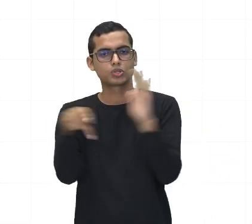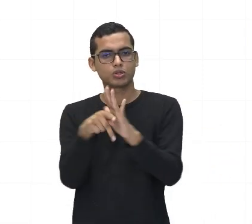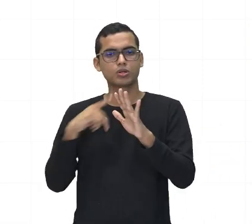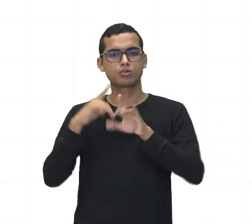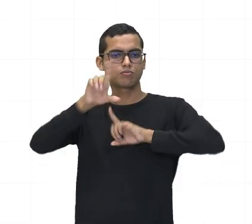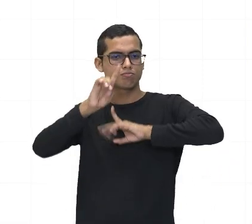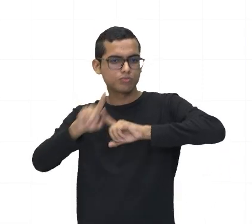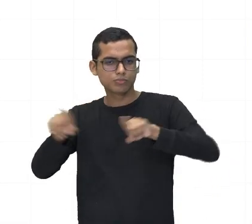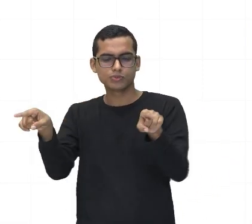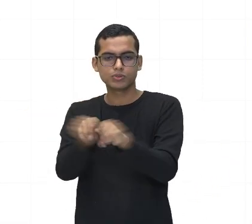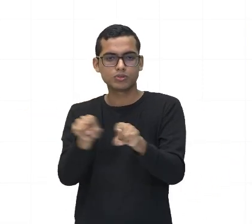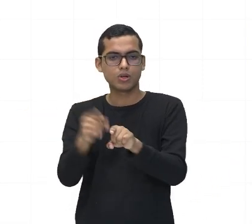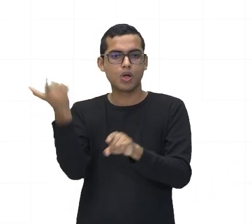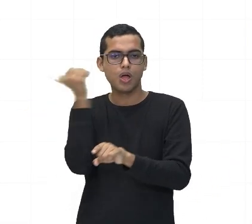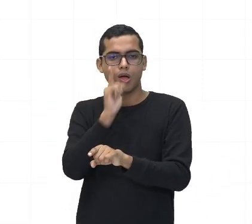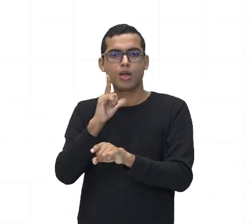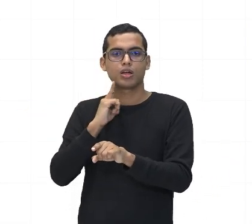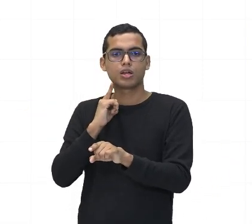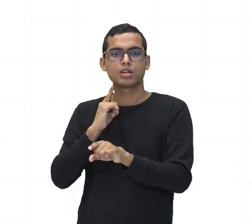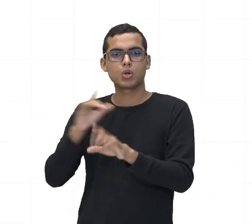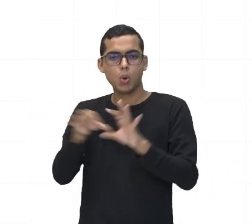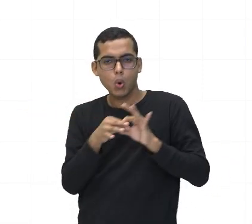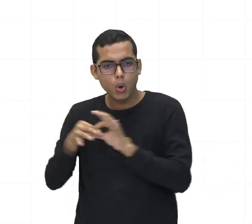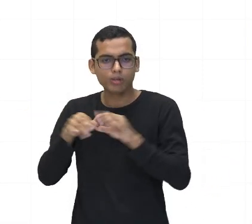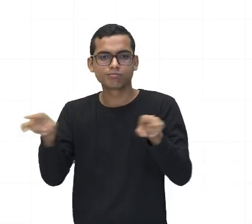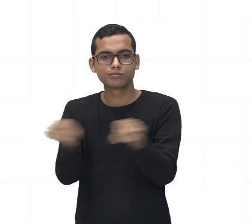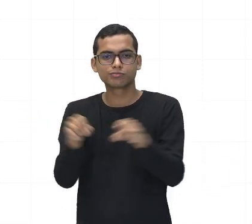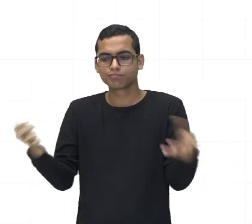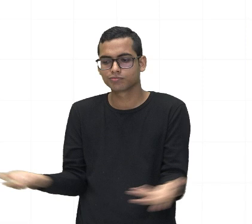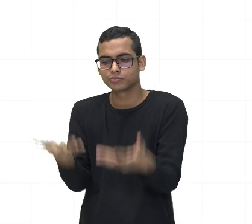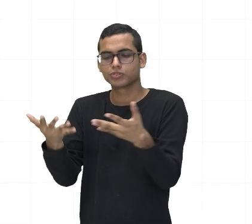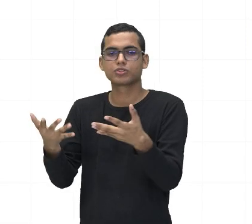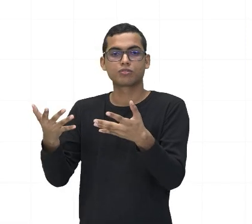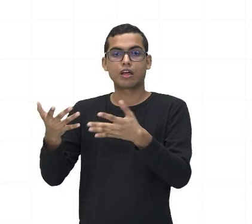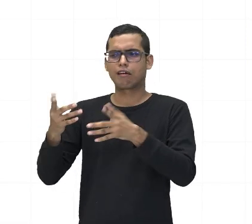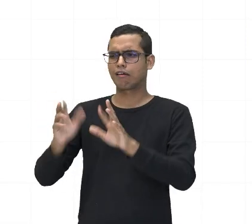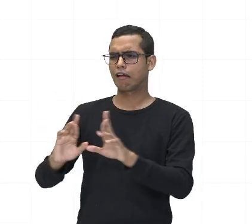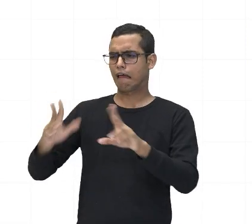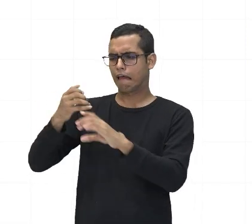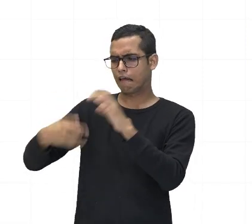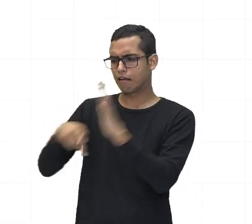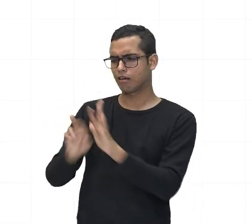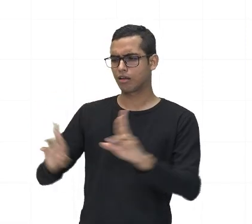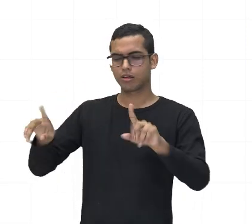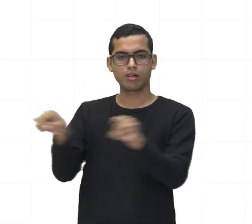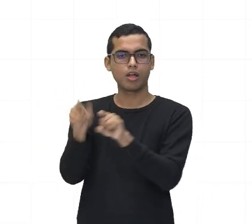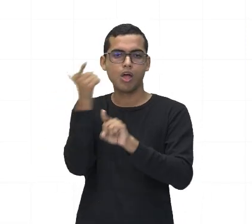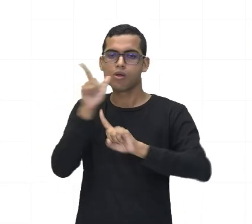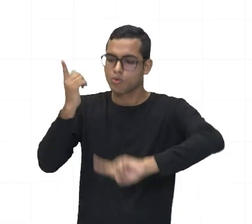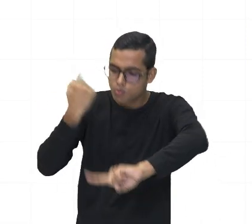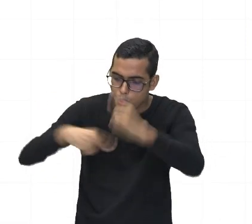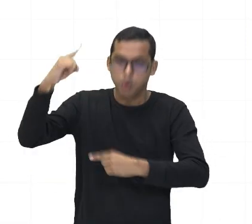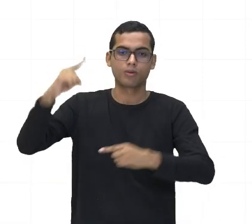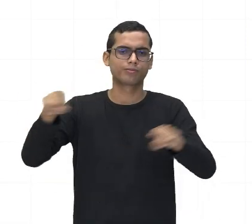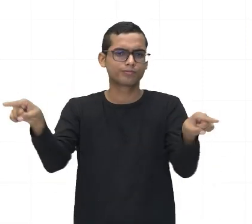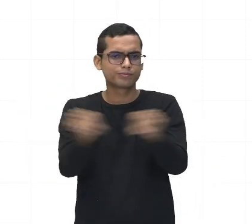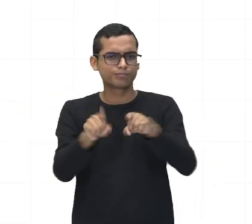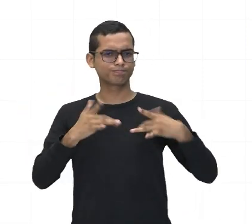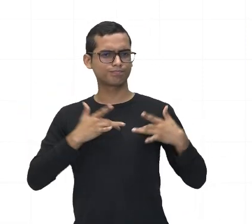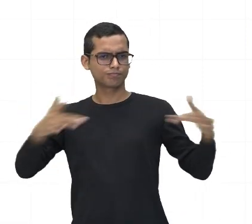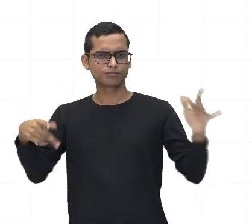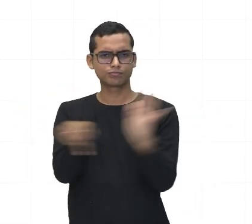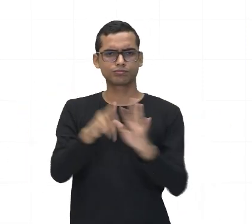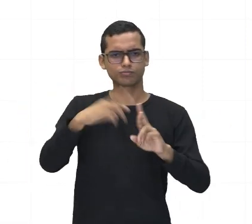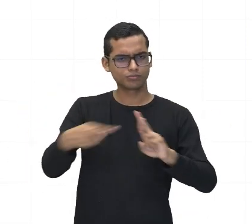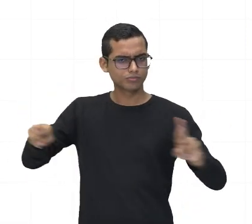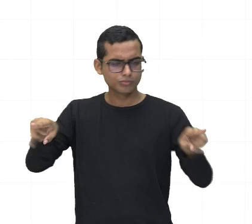superar todas as diferenças. Nós poderíamos dizer que o amor é o conector de todas as religiões. E aqui a gente vai ver também a compaixão das religiões.